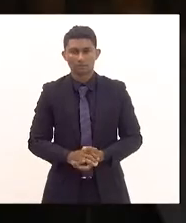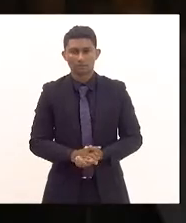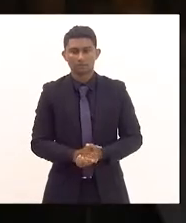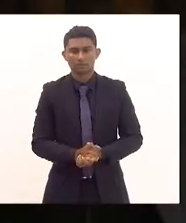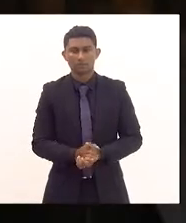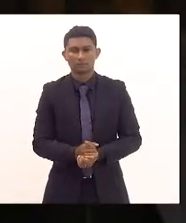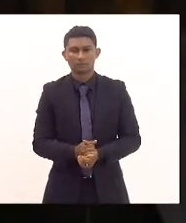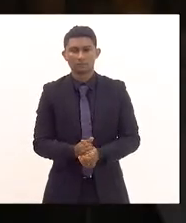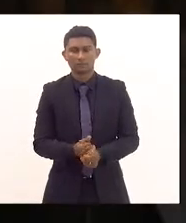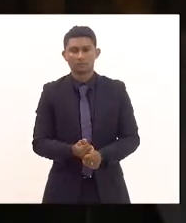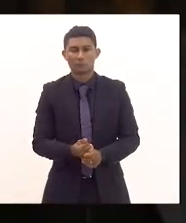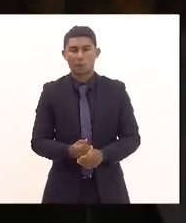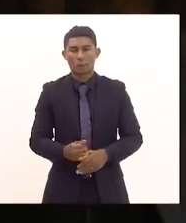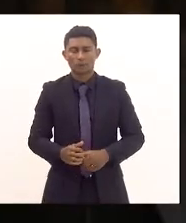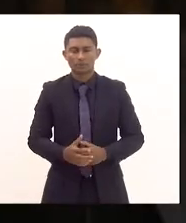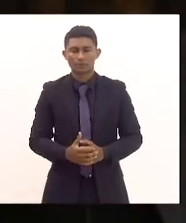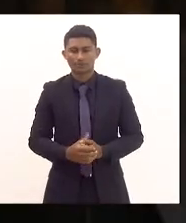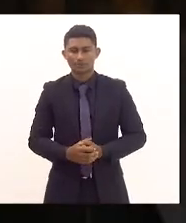é